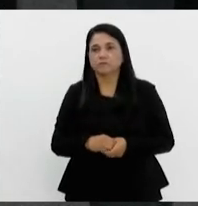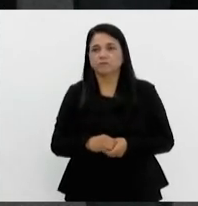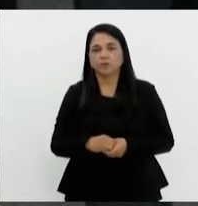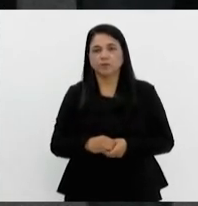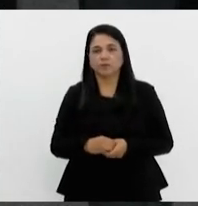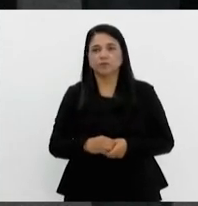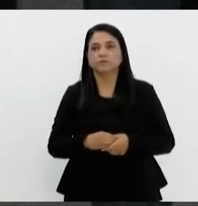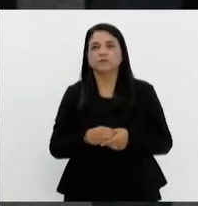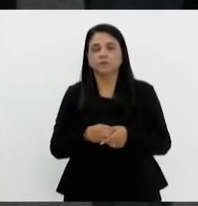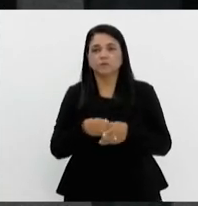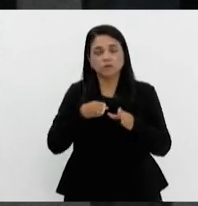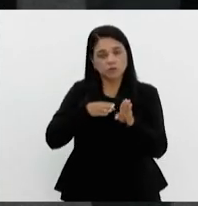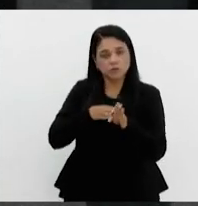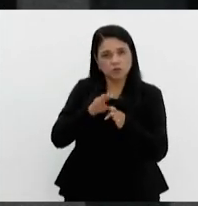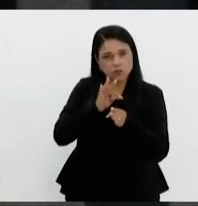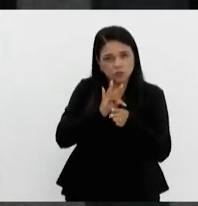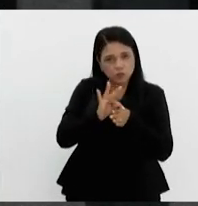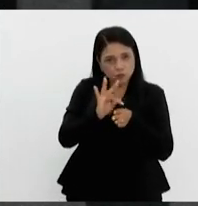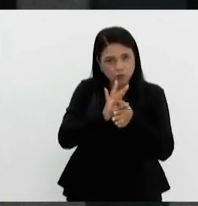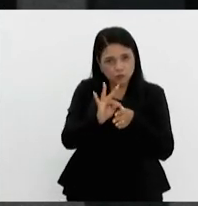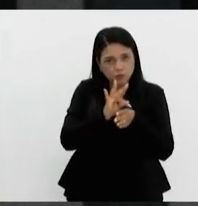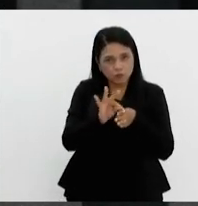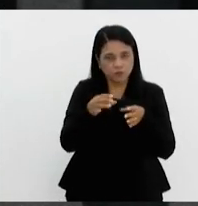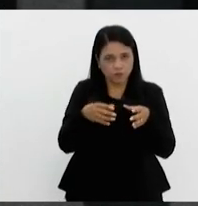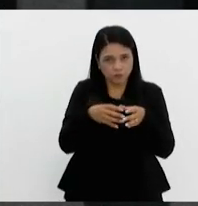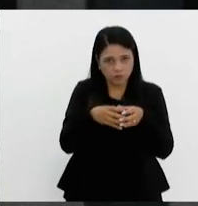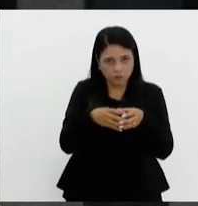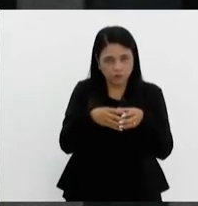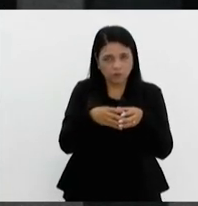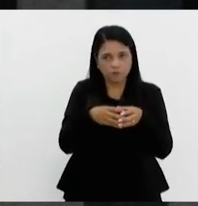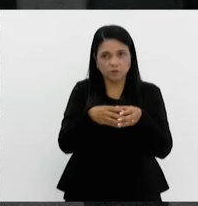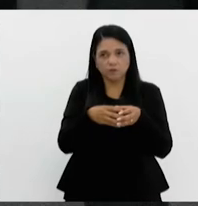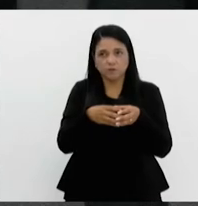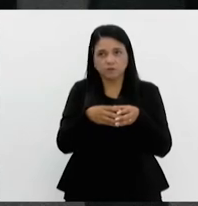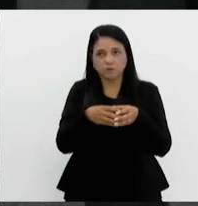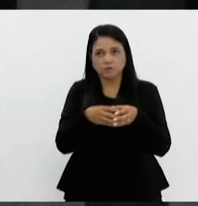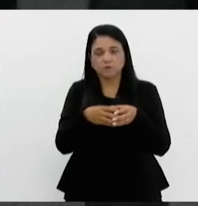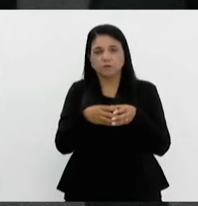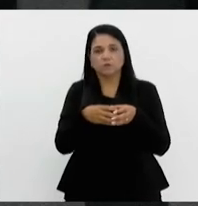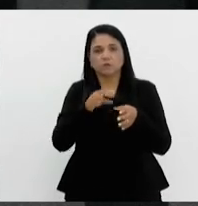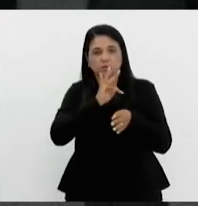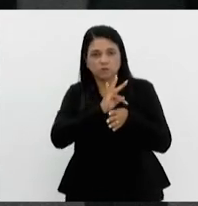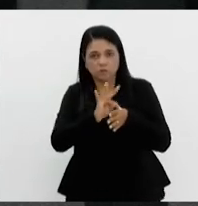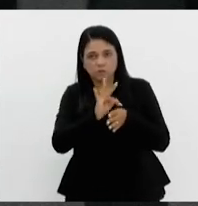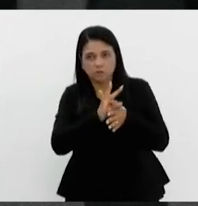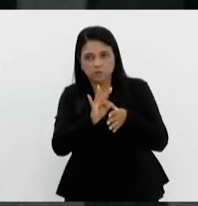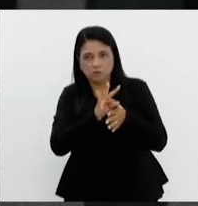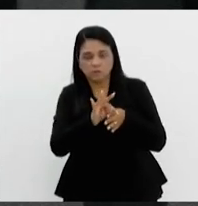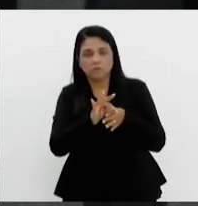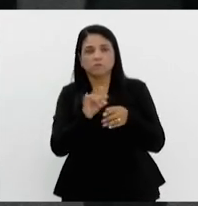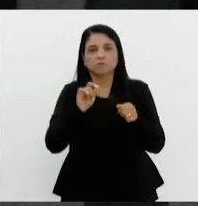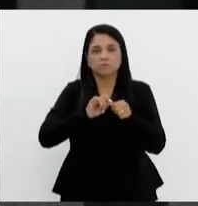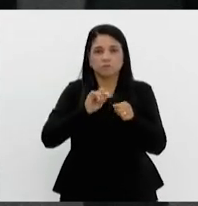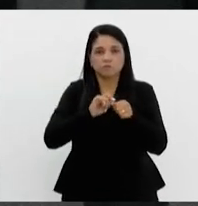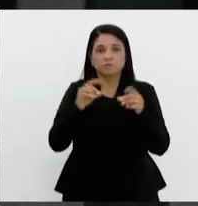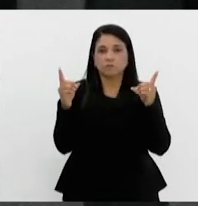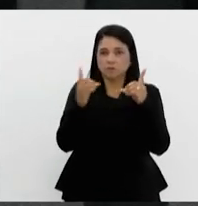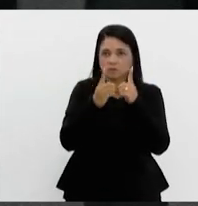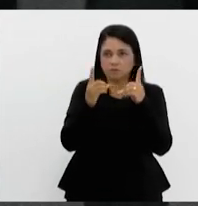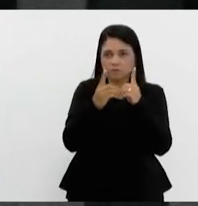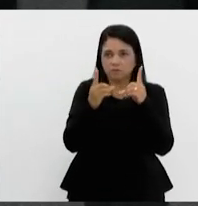os conselheiros e as conselheiras tutelares realizam um atendimento